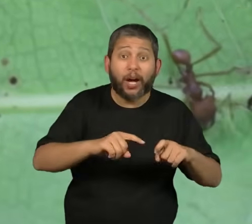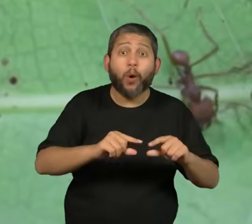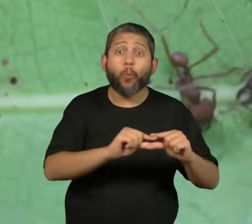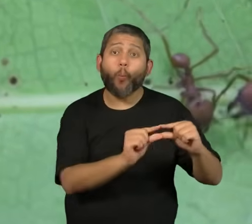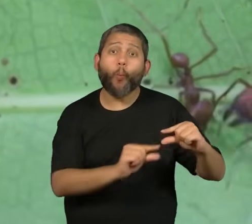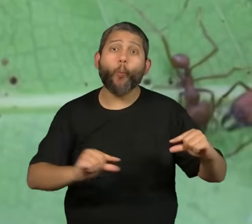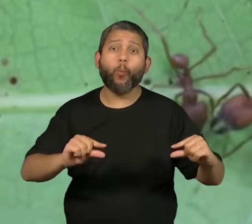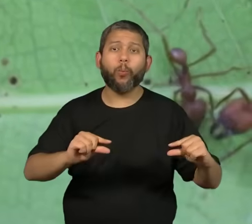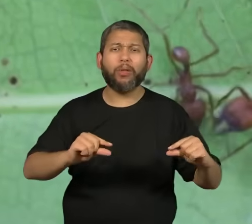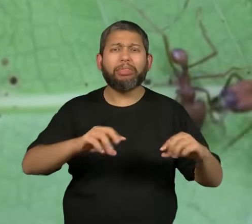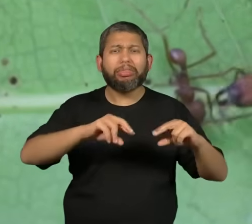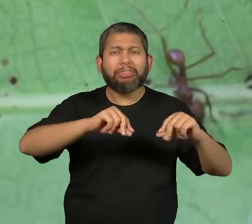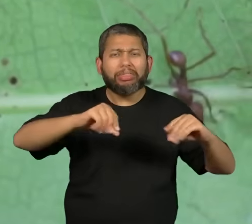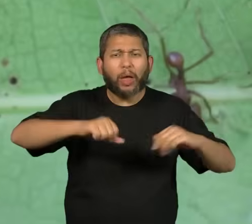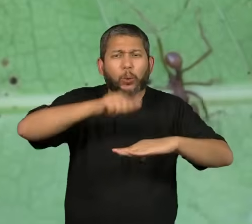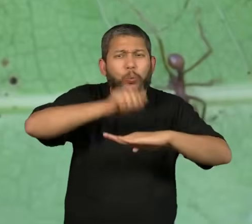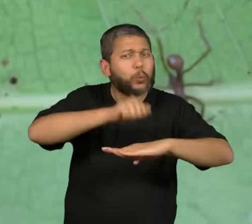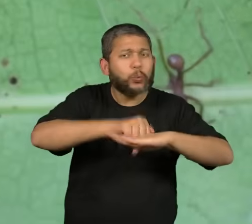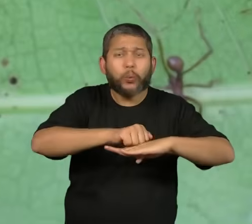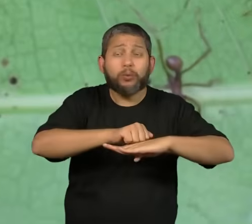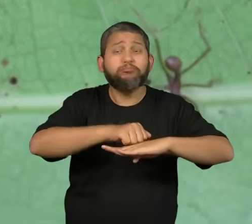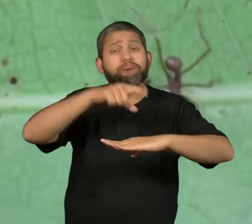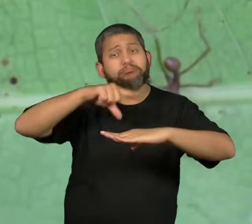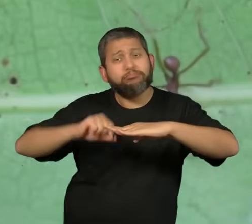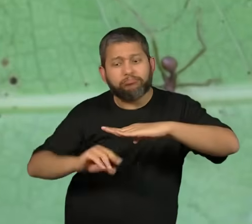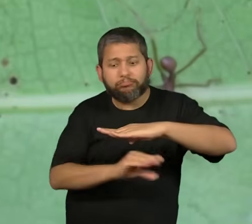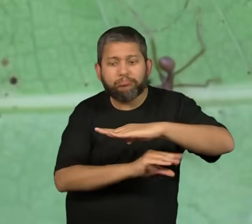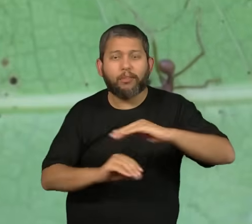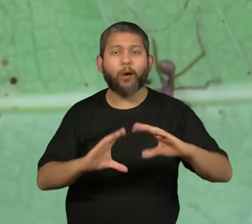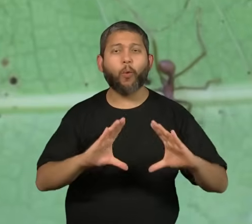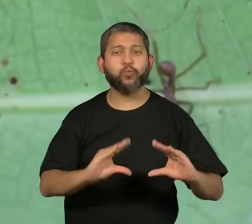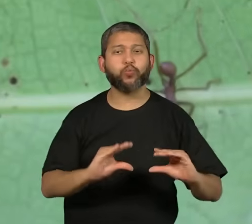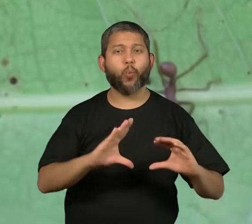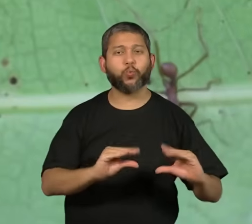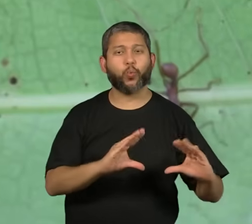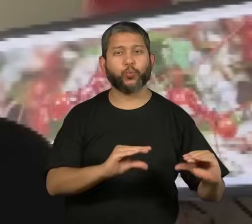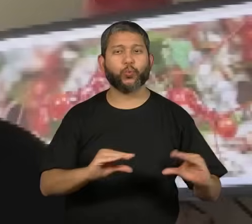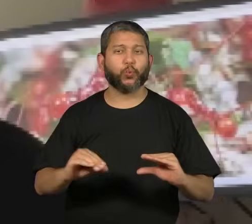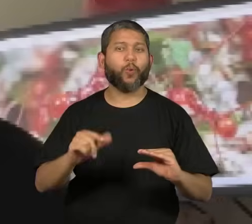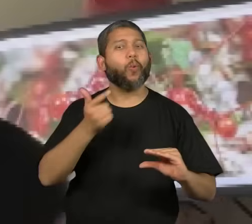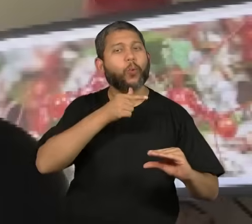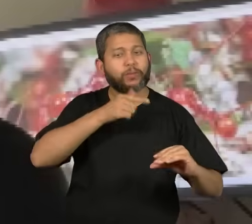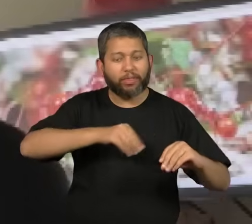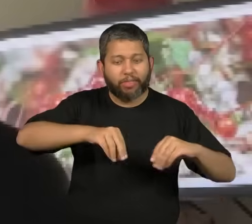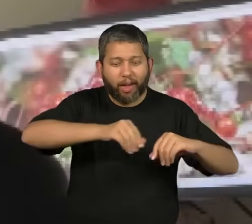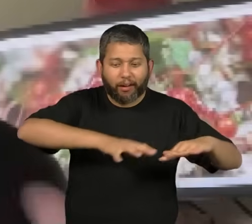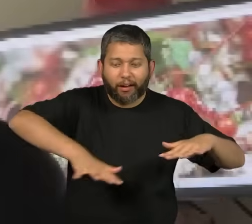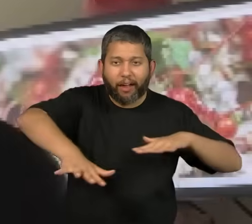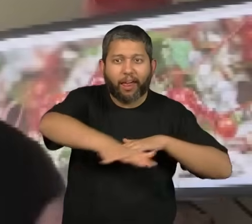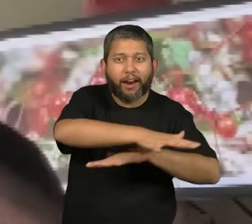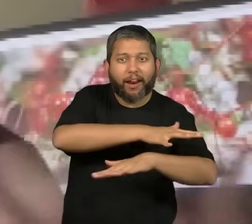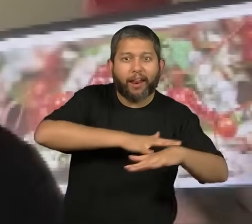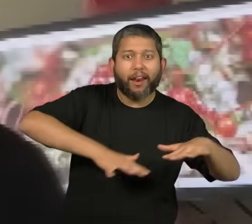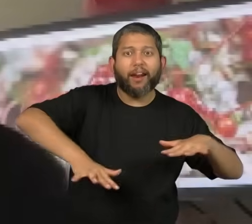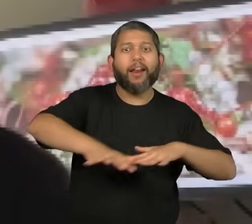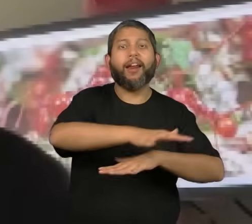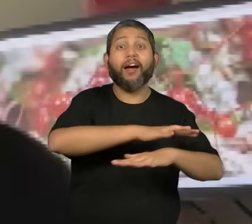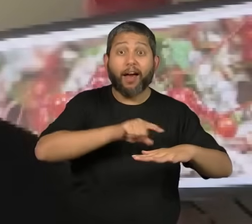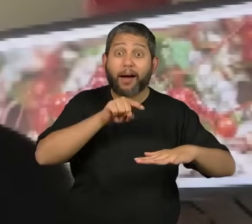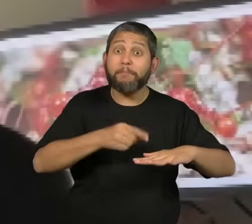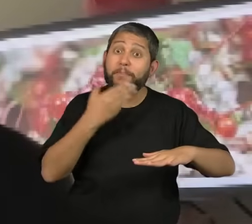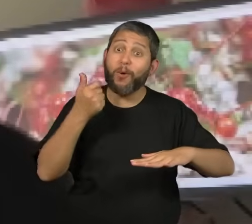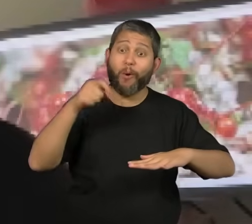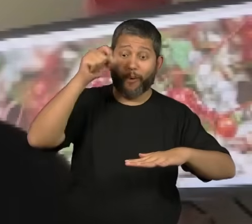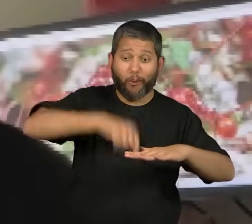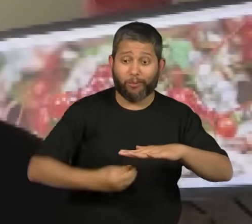elas estão ali fazendo uma modificação do solo, elas estão movimentando o solo, elas estão, de certa forma, auxiliando até mesmo